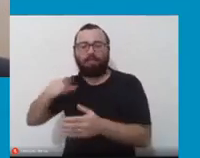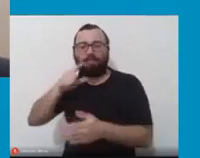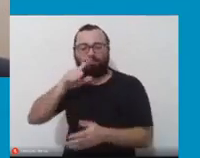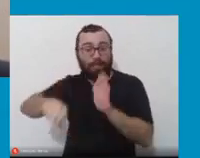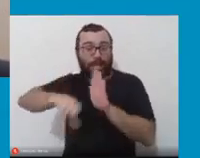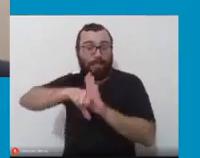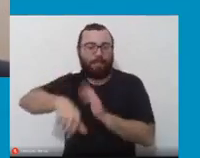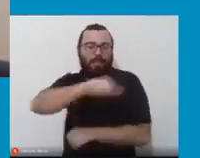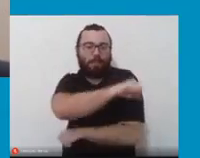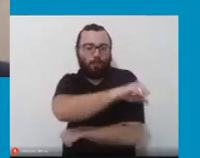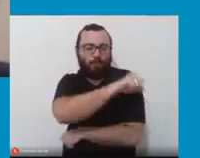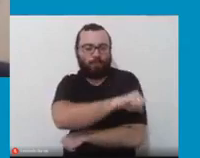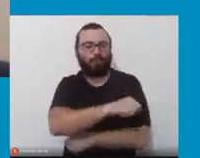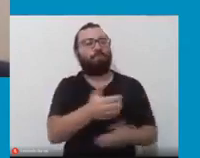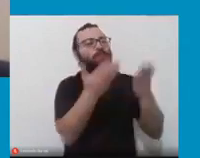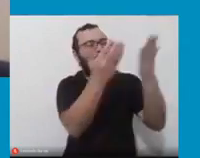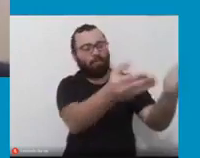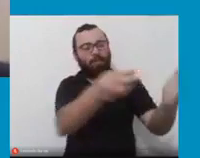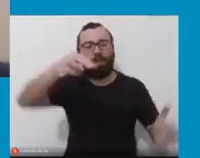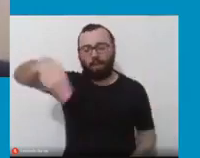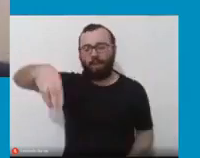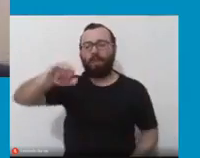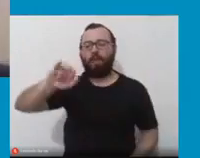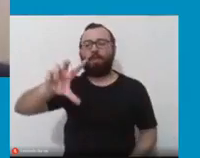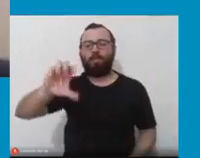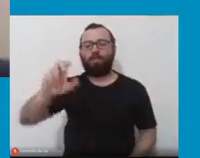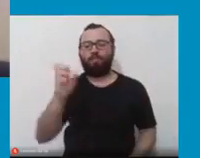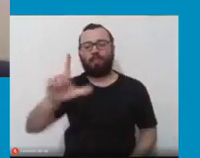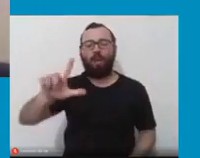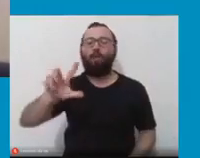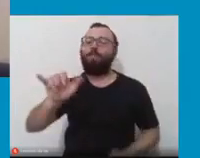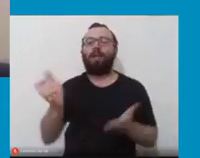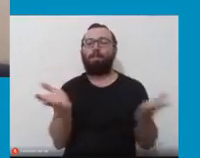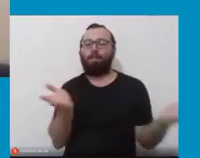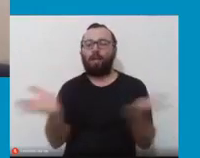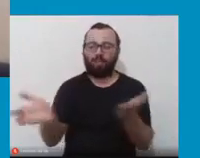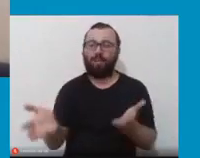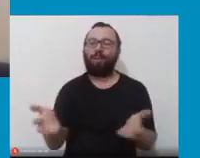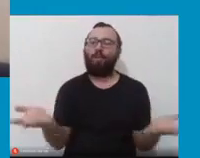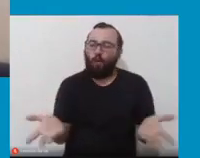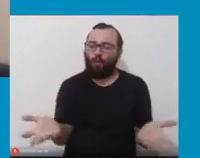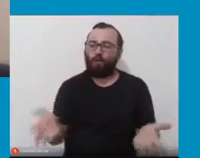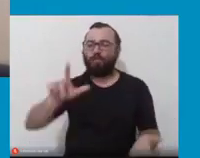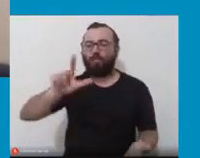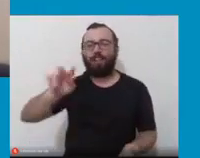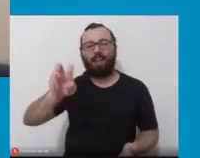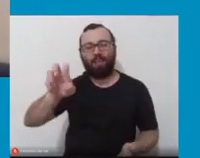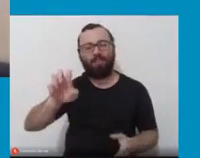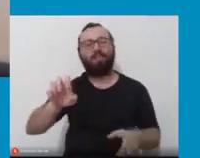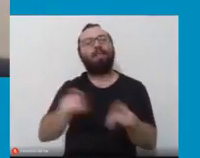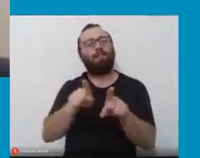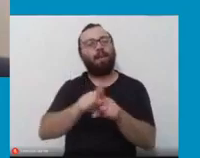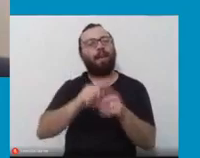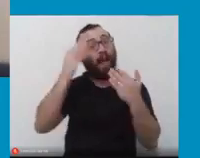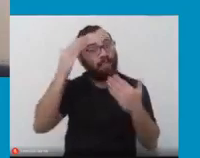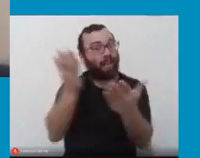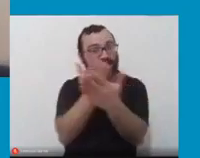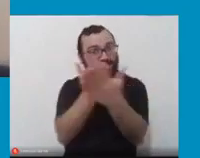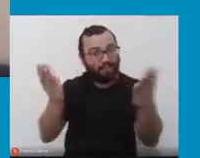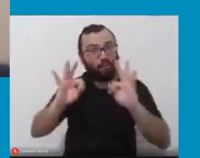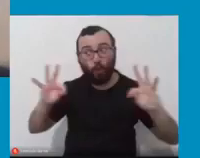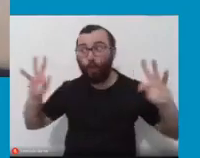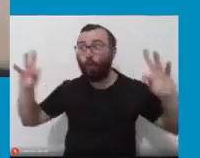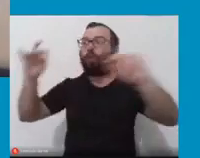Então, eu passo agora a palavra ao Michel, que vai mediar aí essa conversa, e já agradecendo a todos